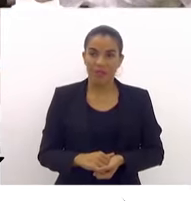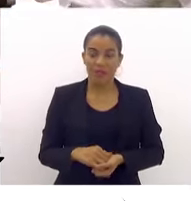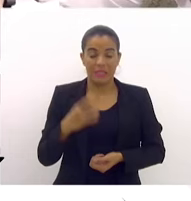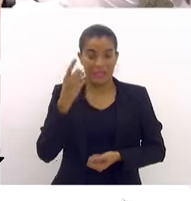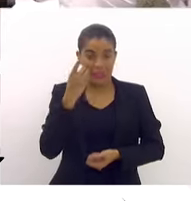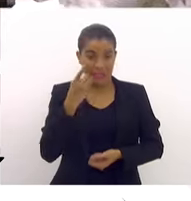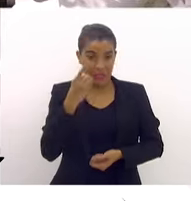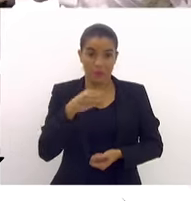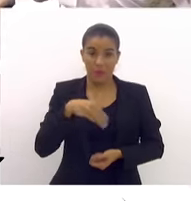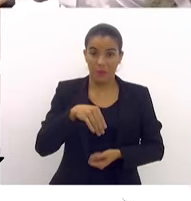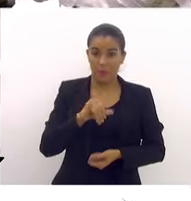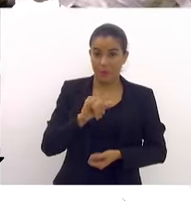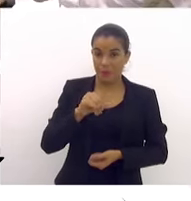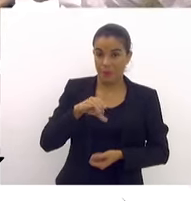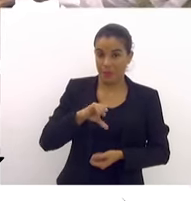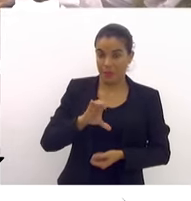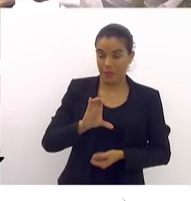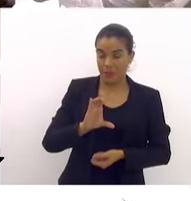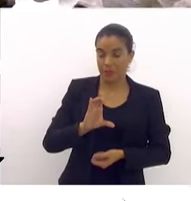Deputado Mink,